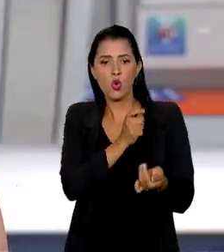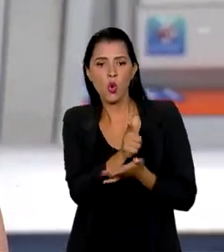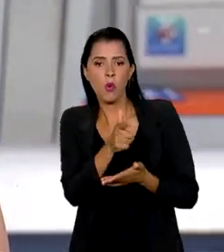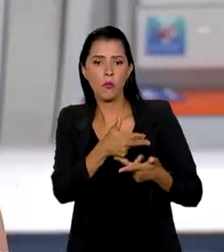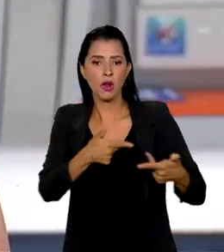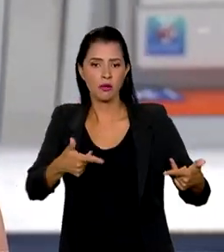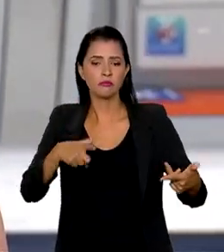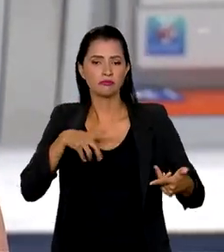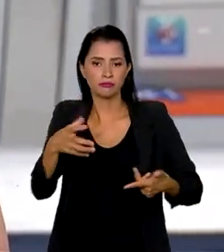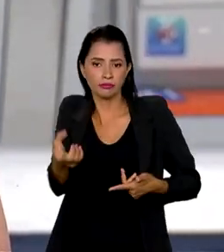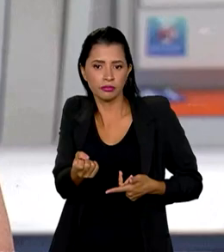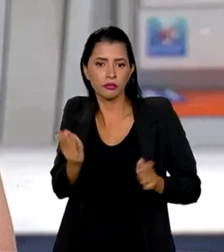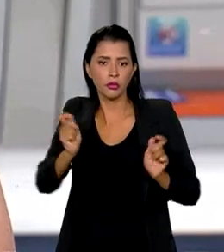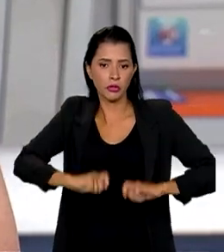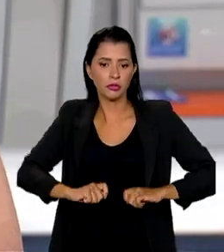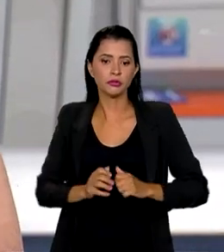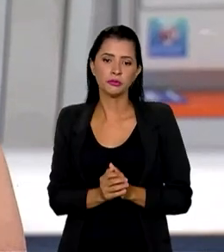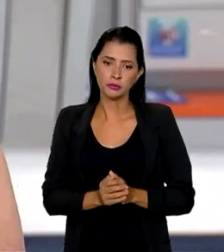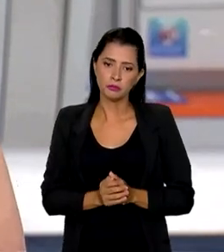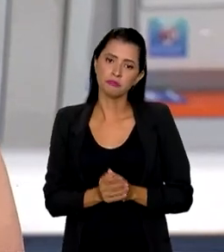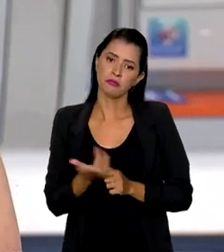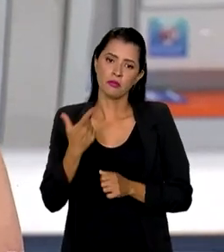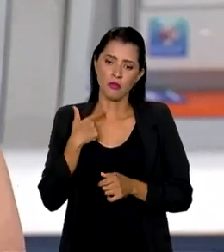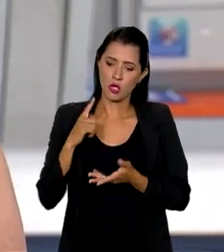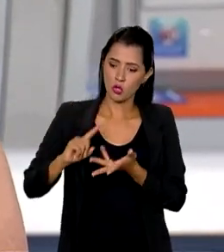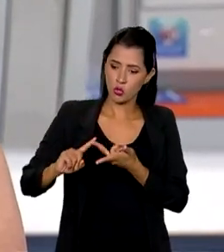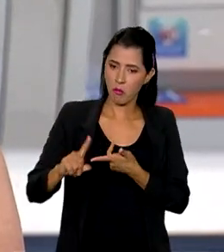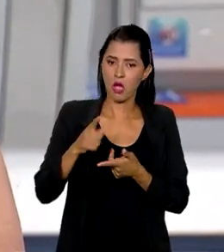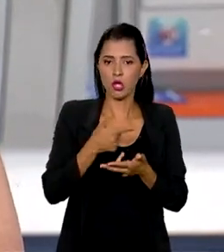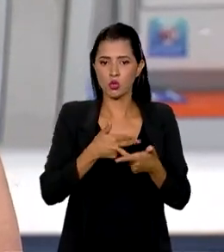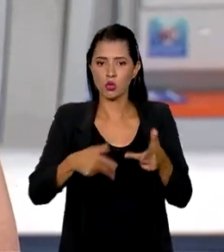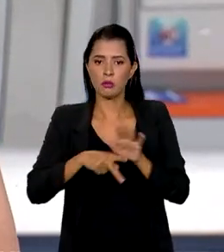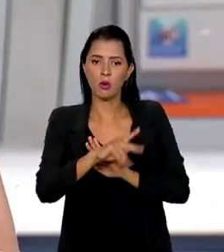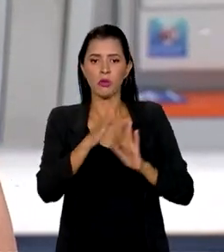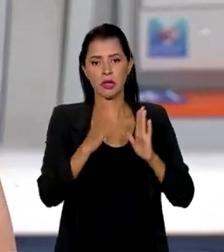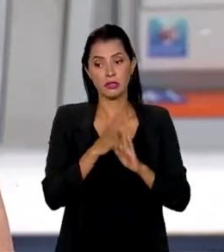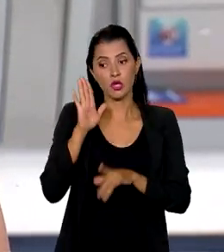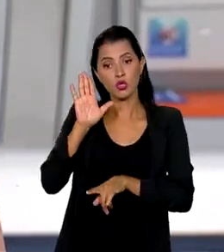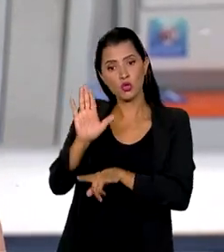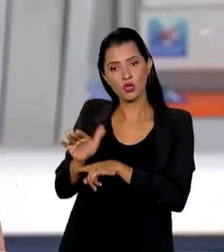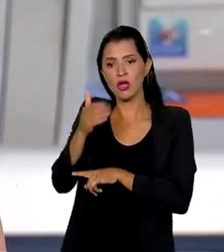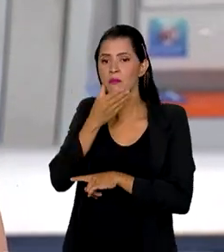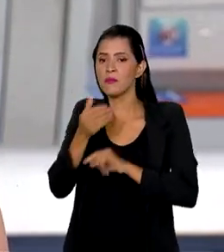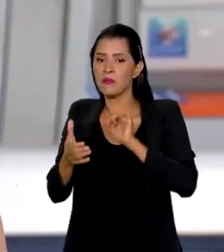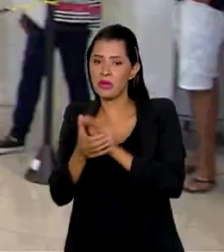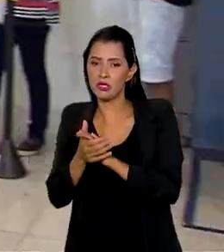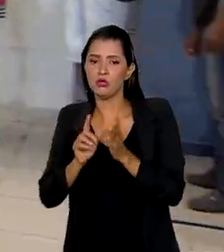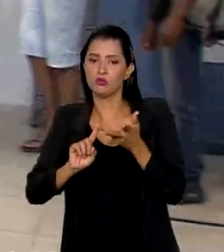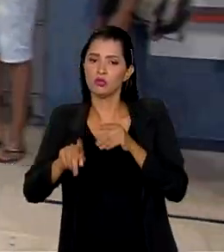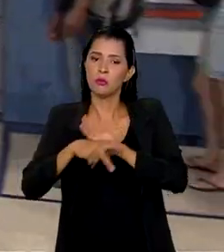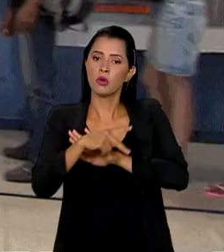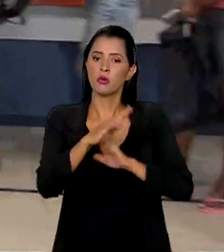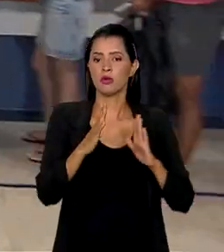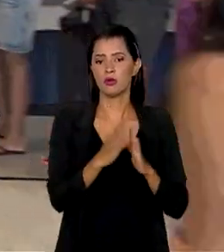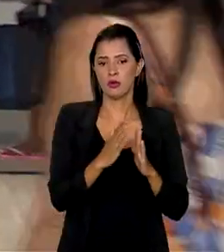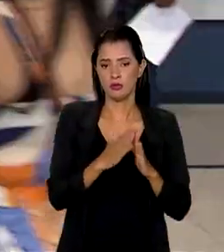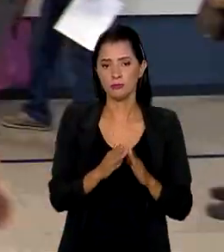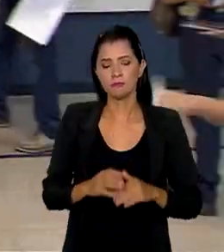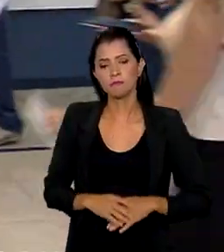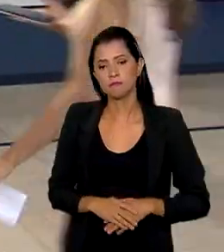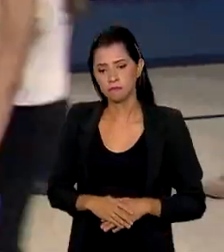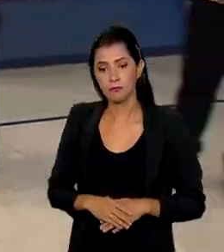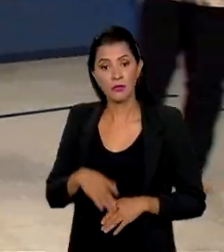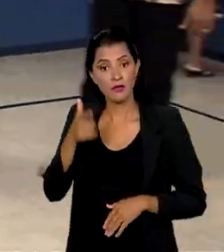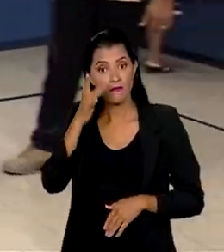coisas. Dá para repriar as contas de casa, né? E ajudar o marido em umas contas básicas de casa. Para facilitar a vida